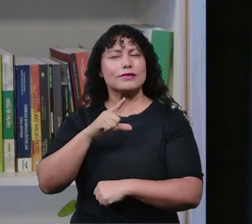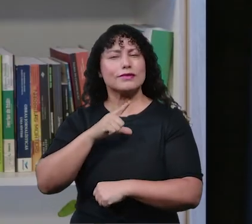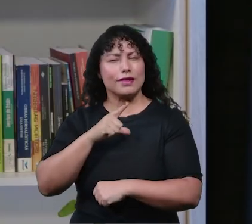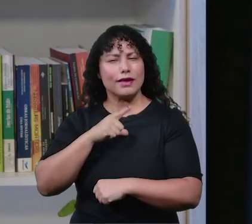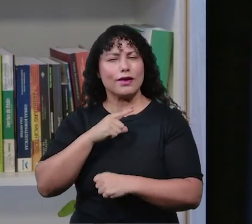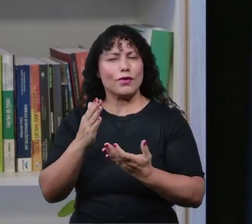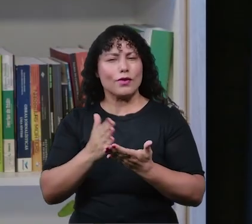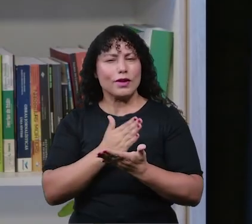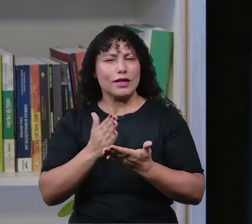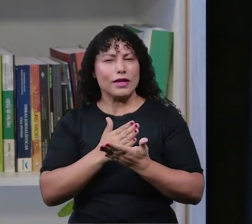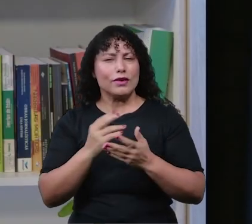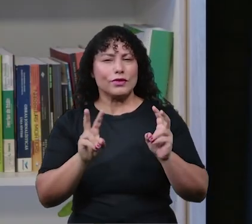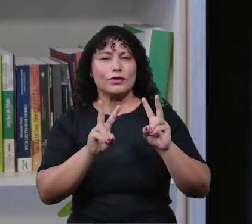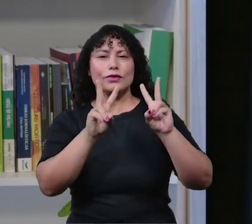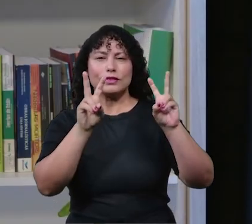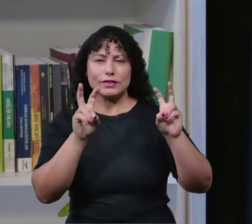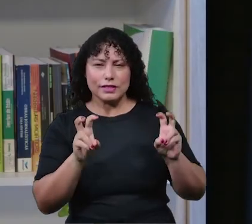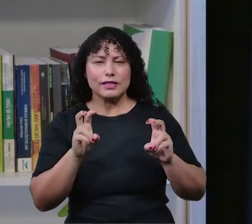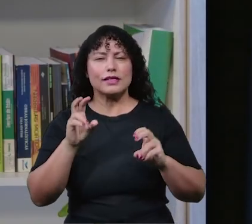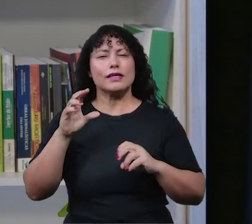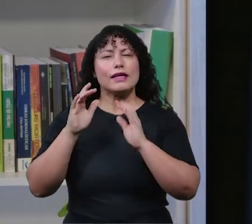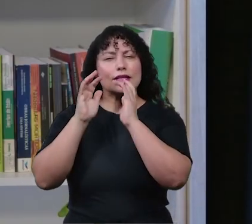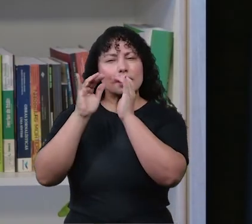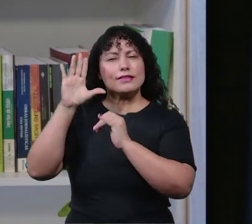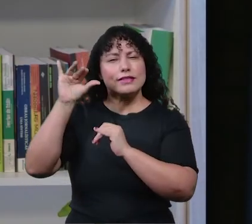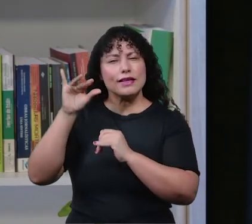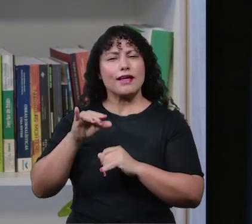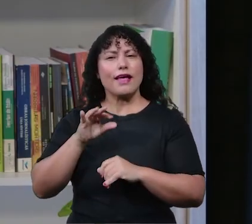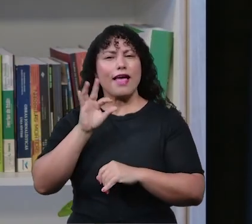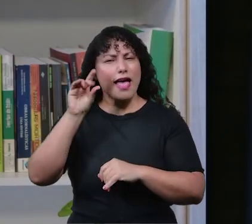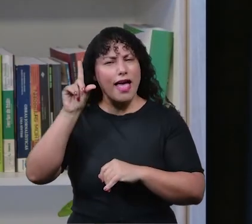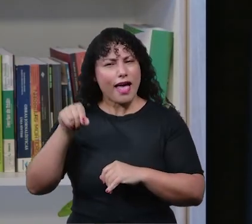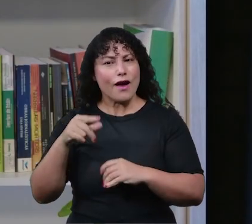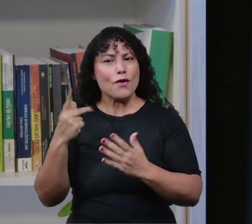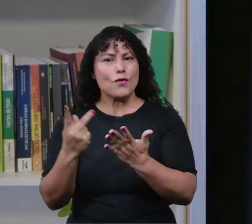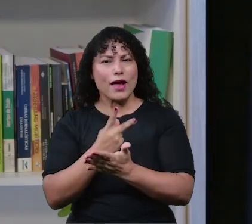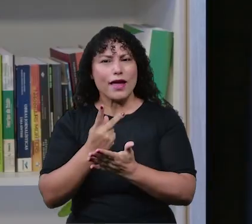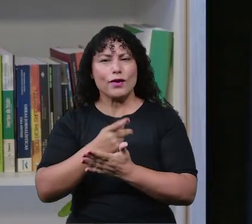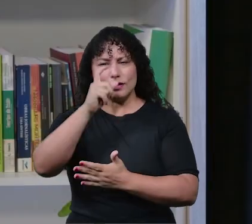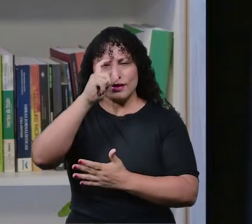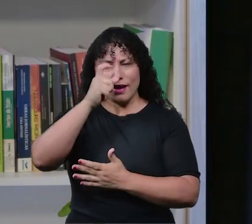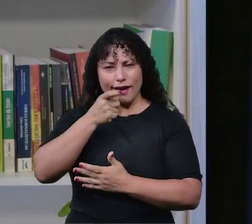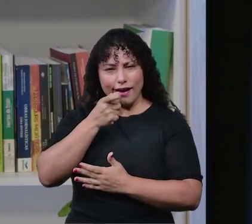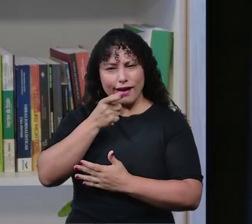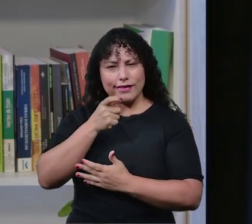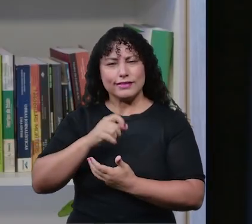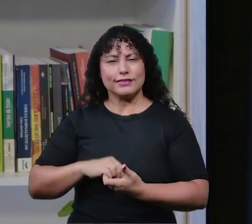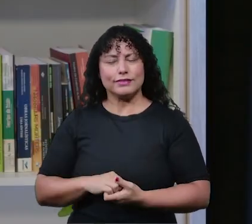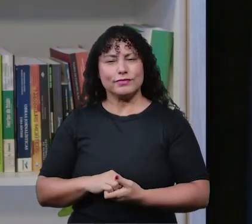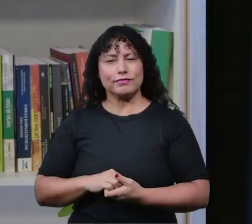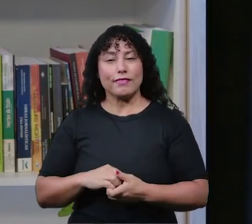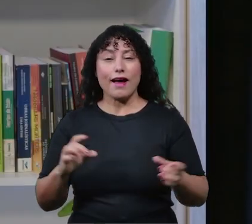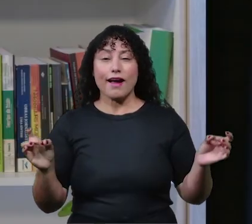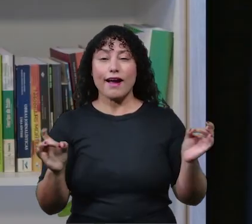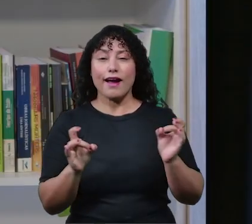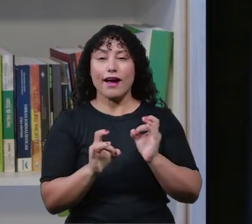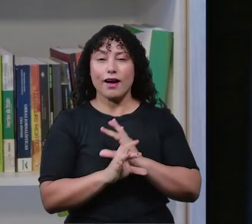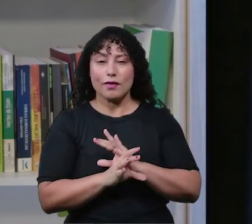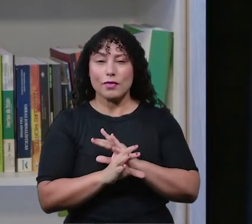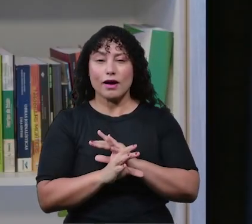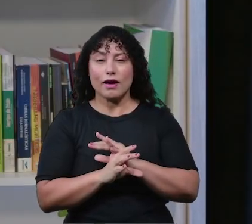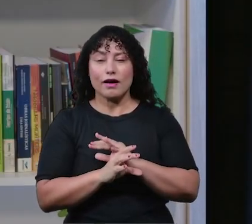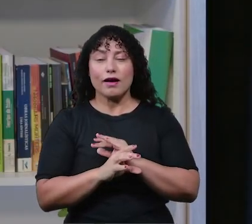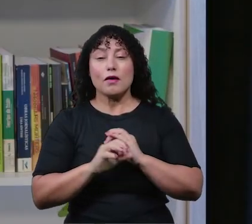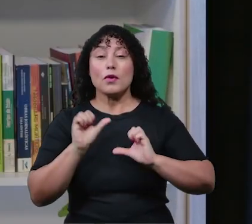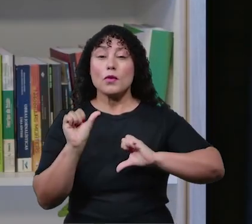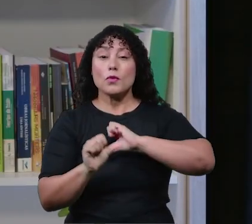gente tem um livro cujo título, de um neurocientista, cujo título é exatamente esse, O Erro de Descartes, para acabar,